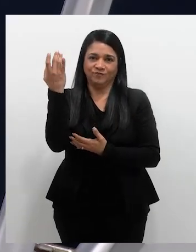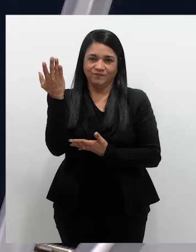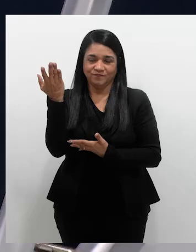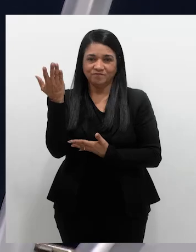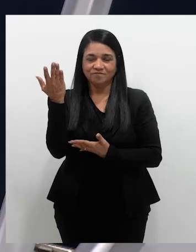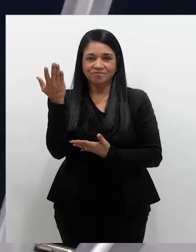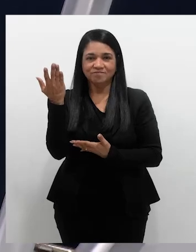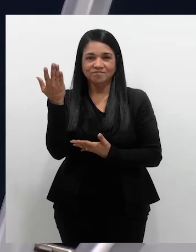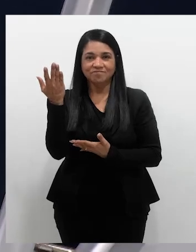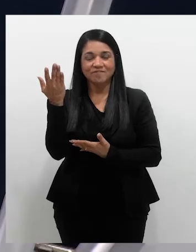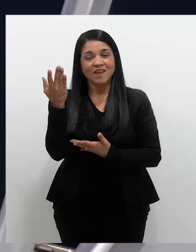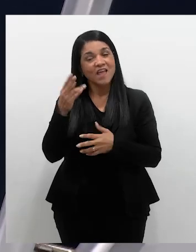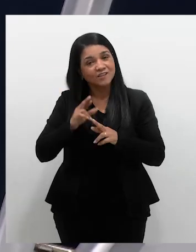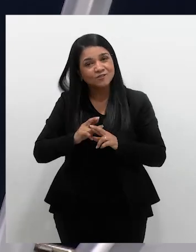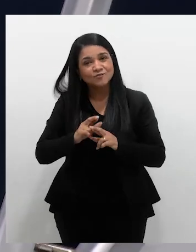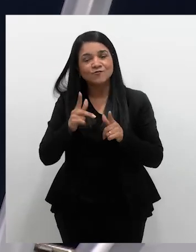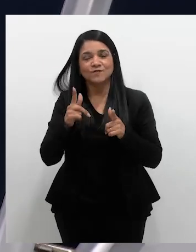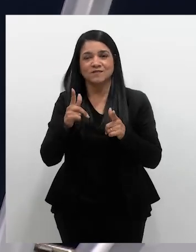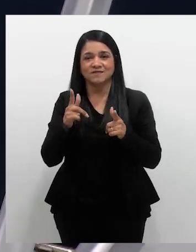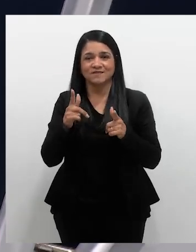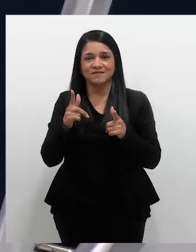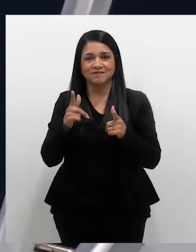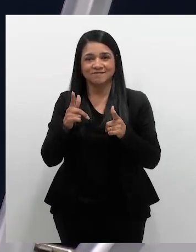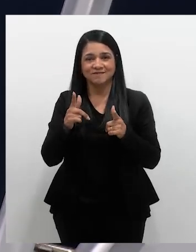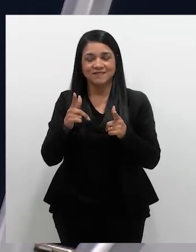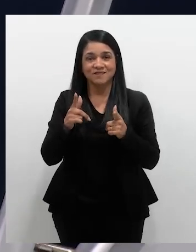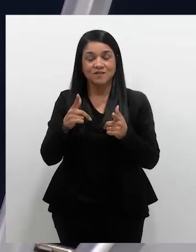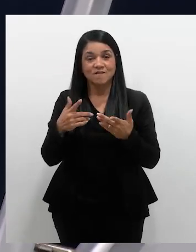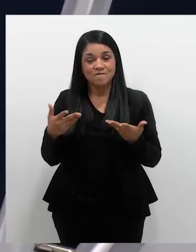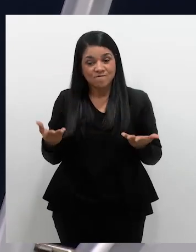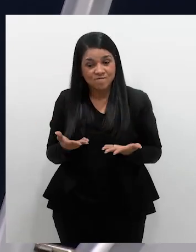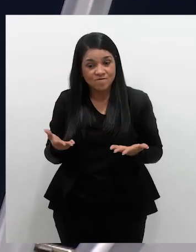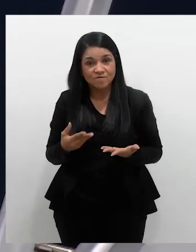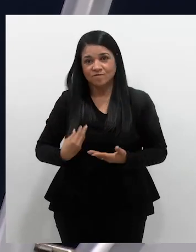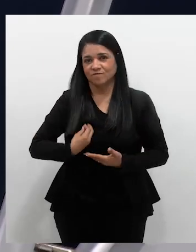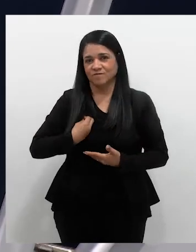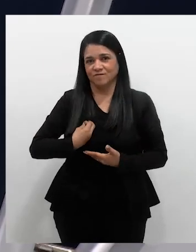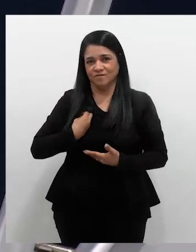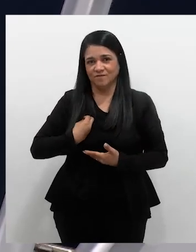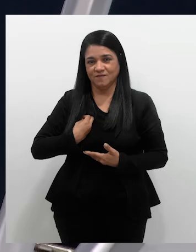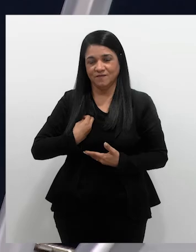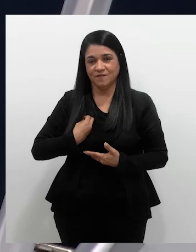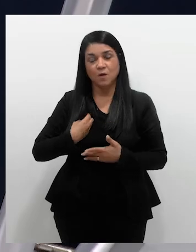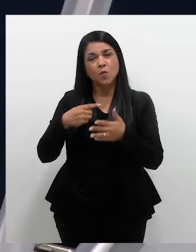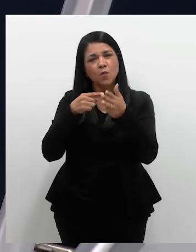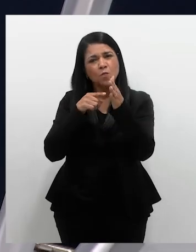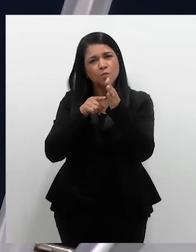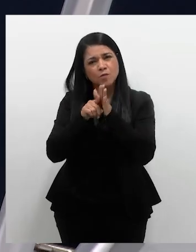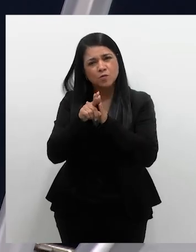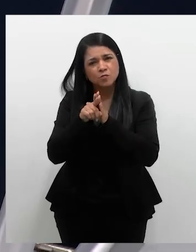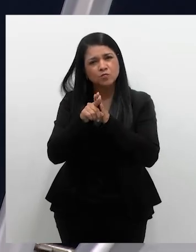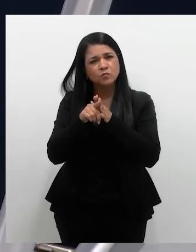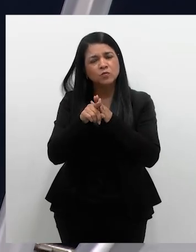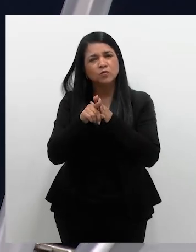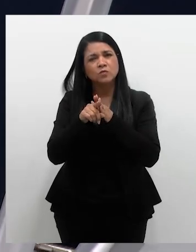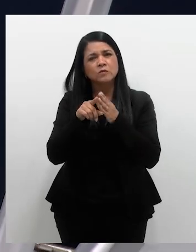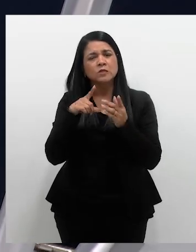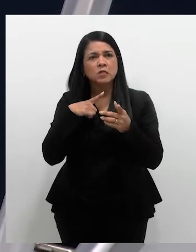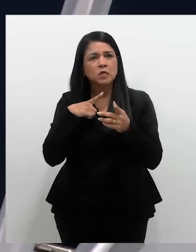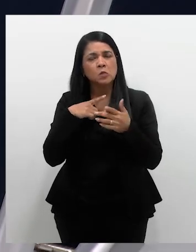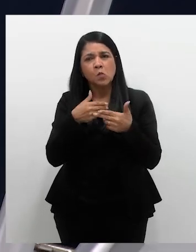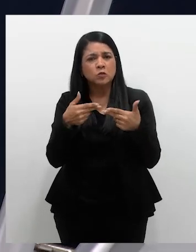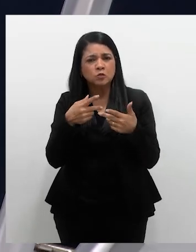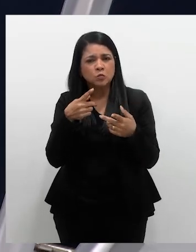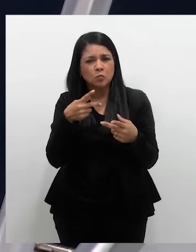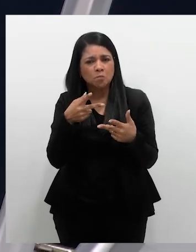Então, isso faz toda a diferença, você está vivendo o presente. Então, pergunto assim, tem coisas às vezes você não